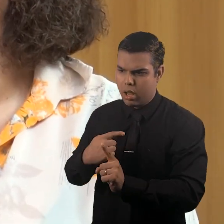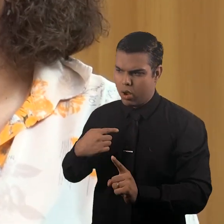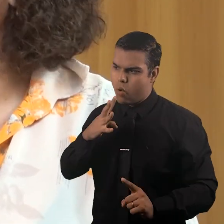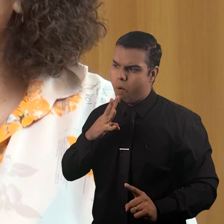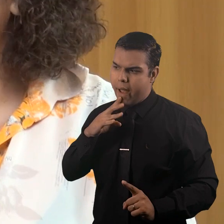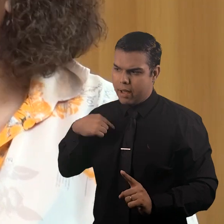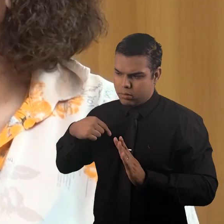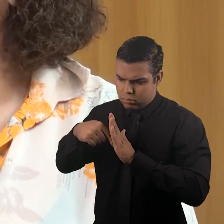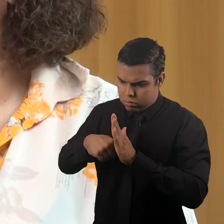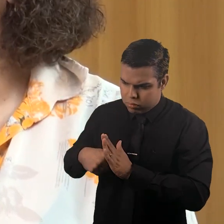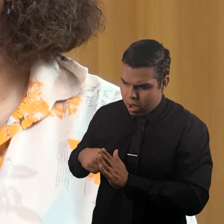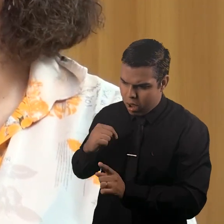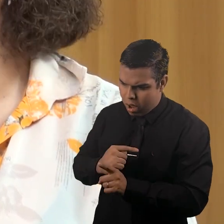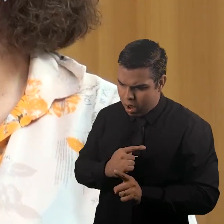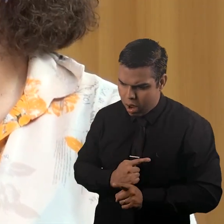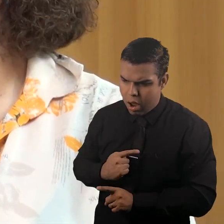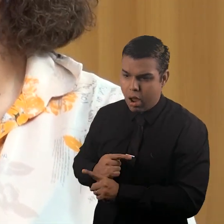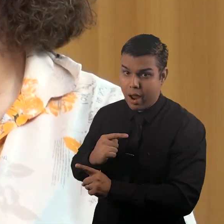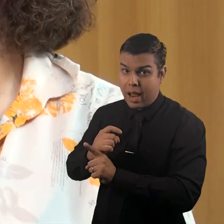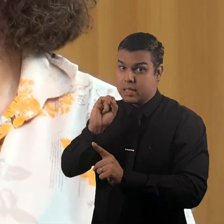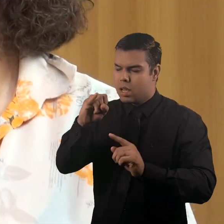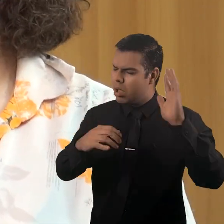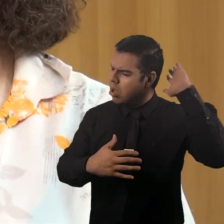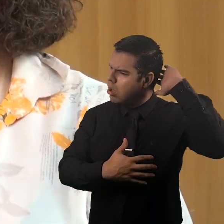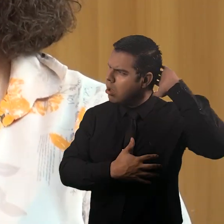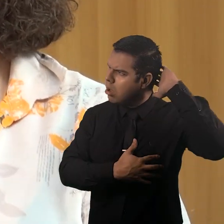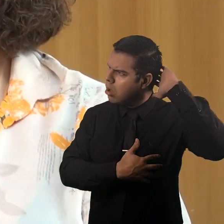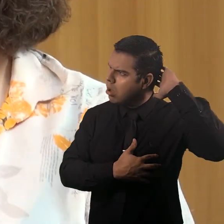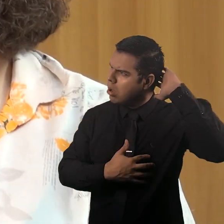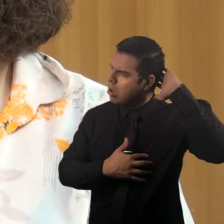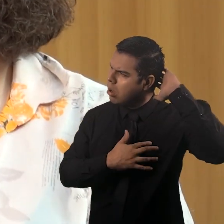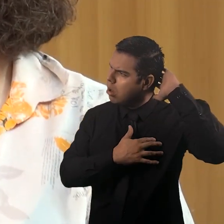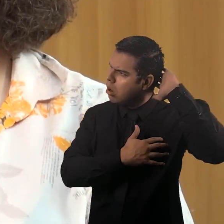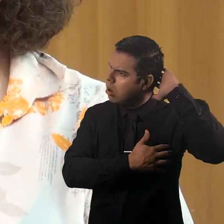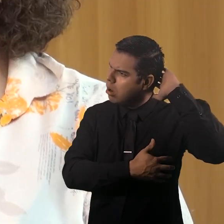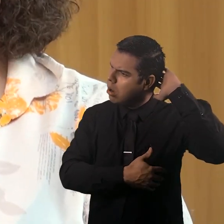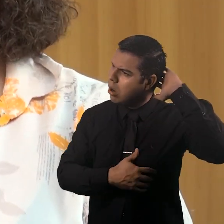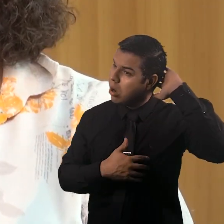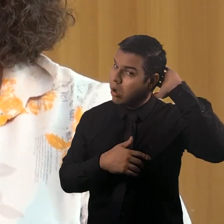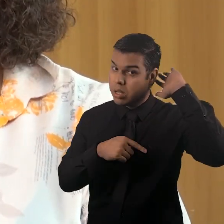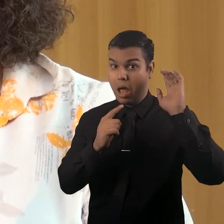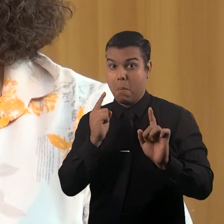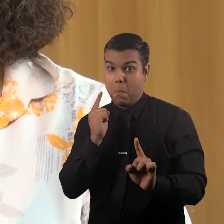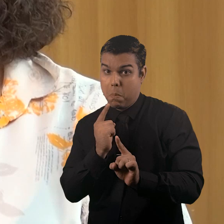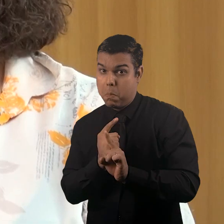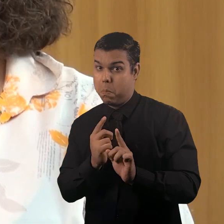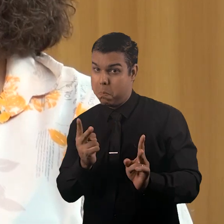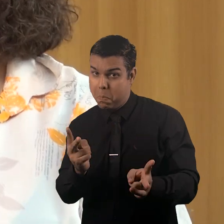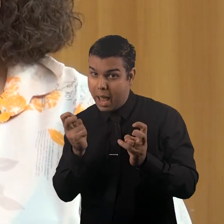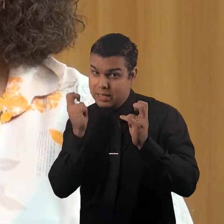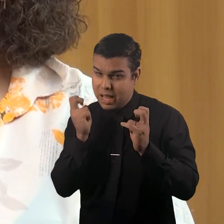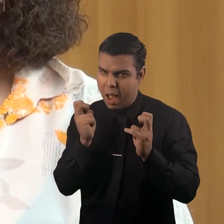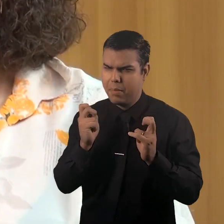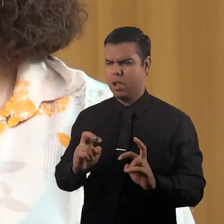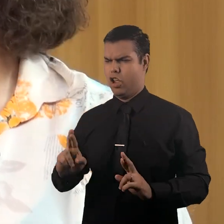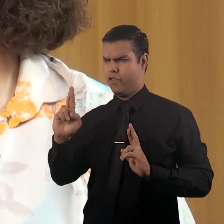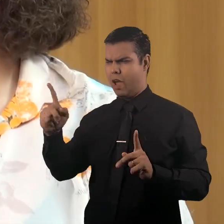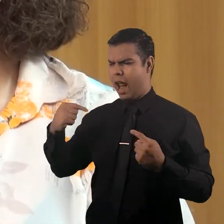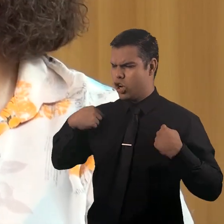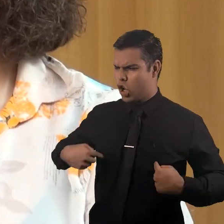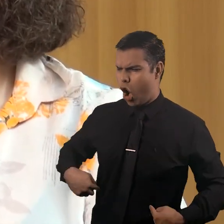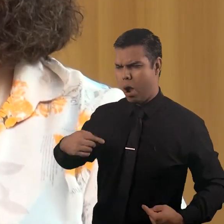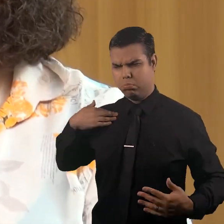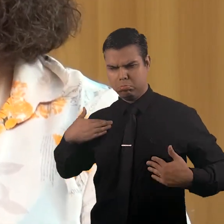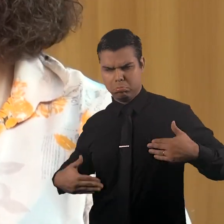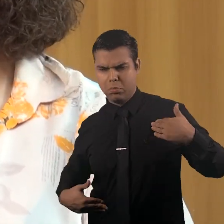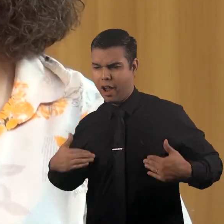diferente, é um alerta. Se você vê um mamilo invertido, se você vê uma vermelhidão, se você vê algo diferente